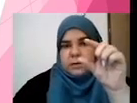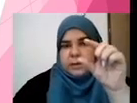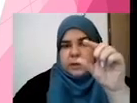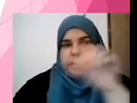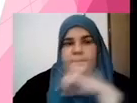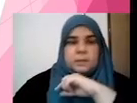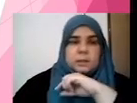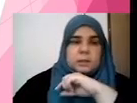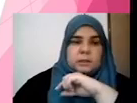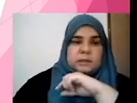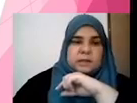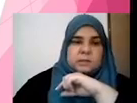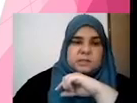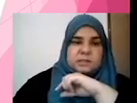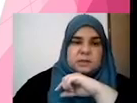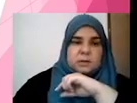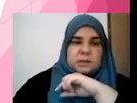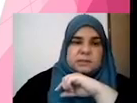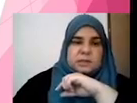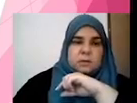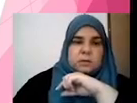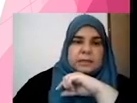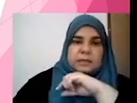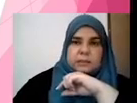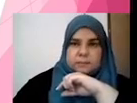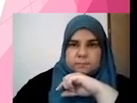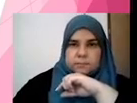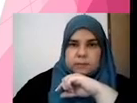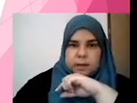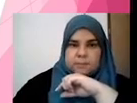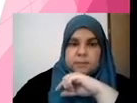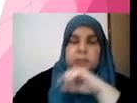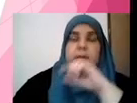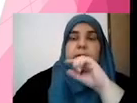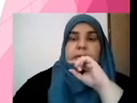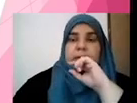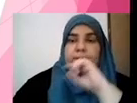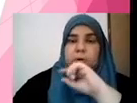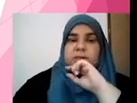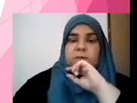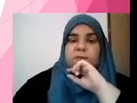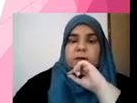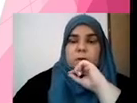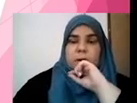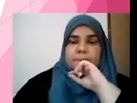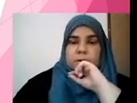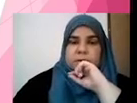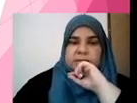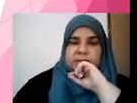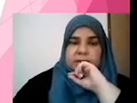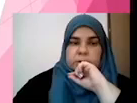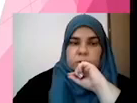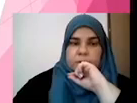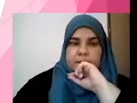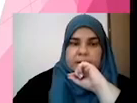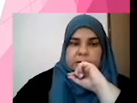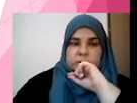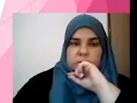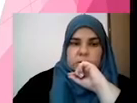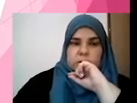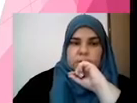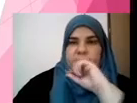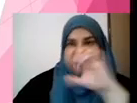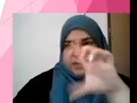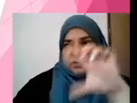aberturazinha qualquer e traço esse angulinho aqui, tá? Depois, eu venho com a ponta seca do